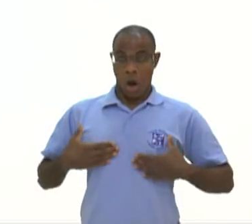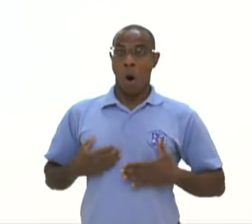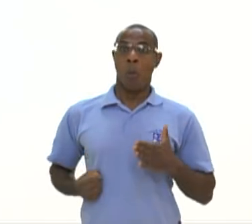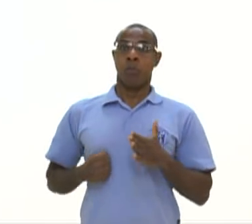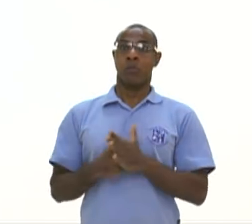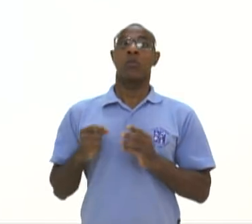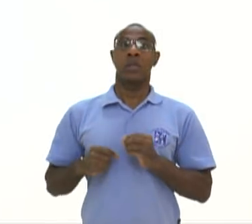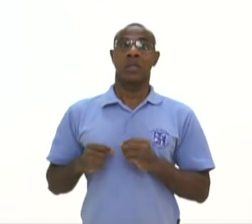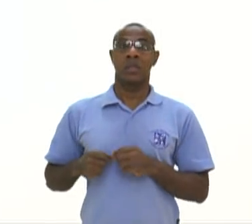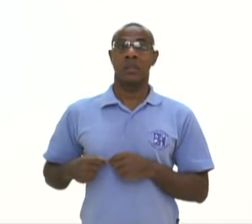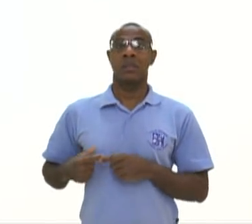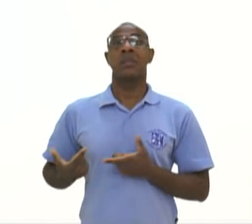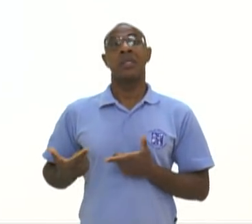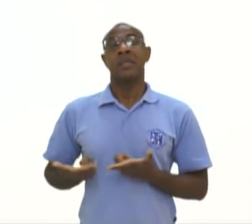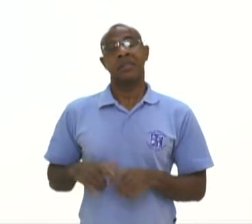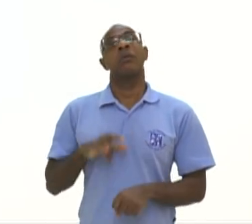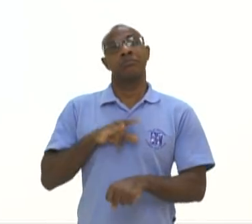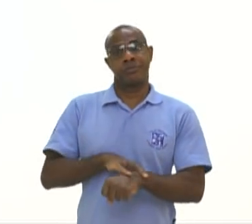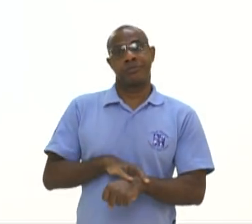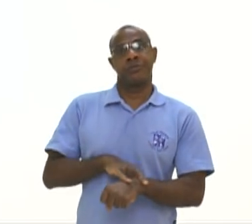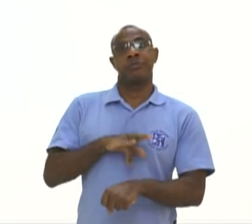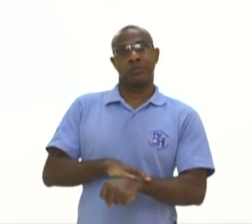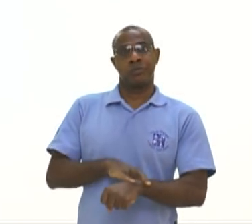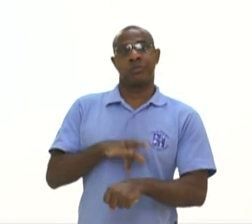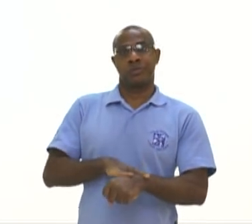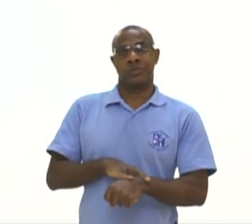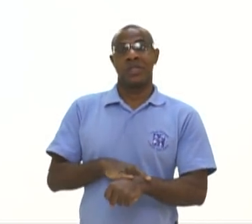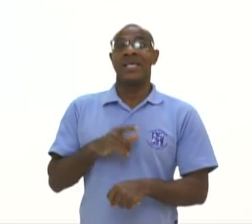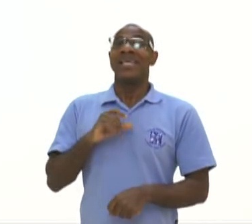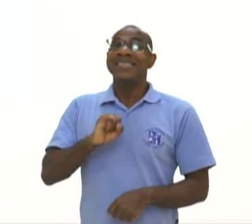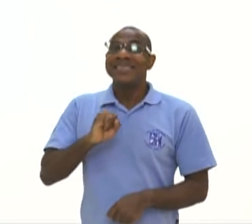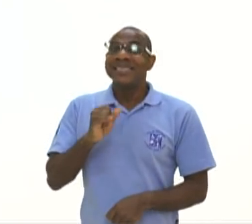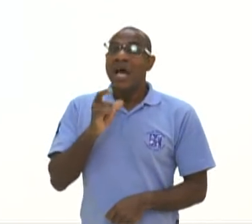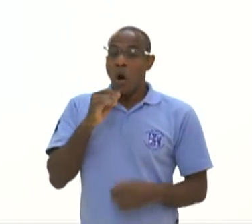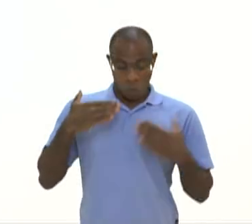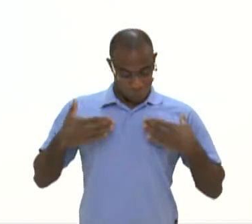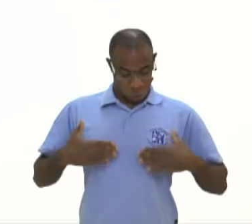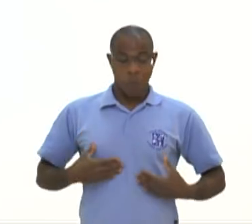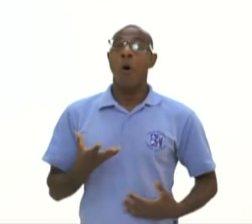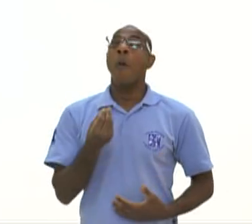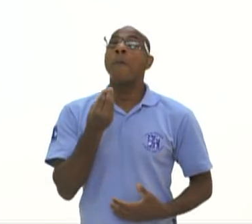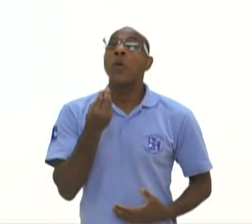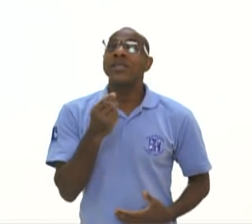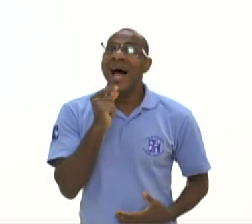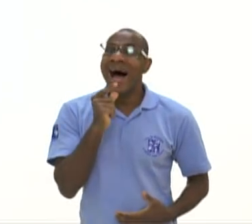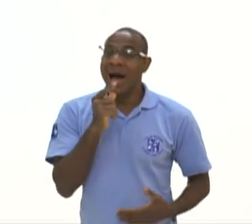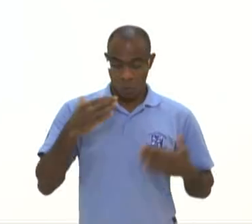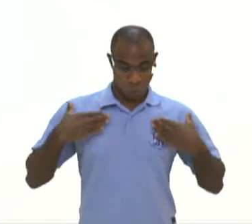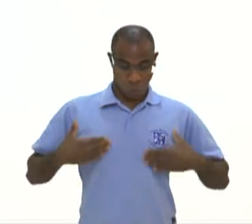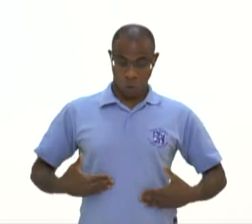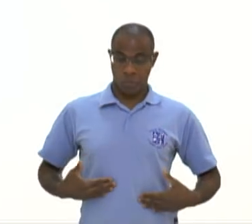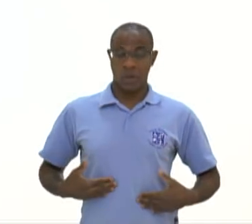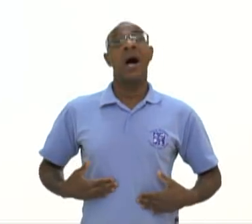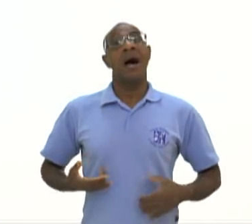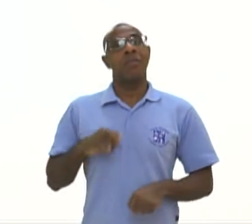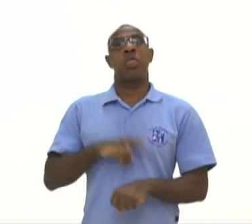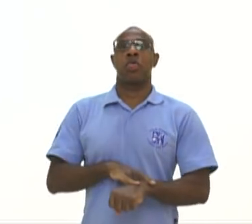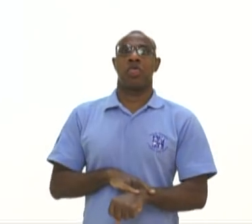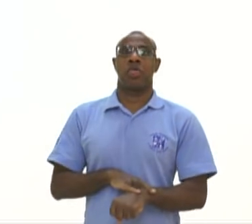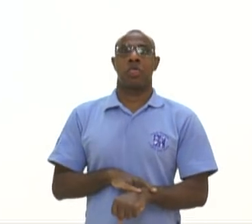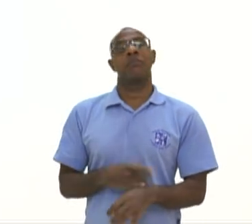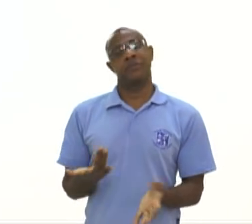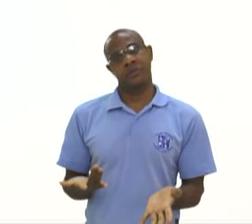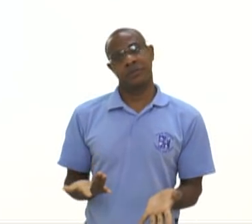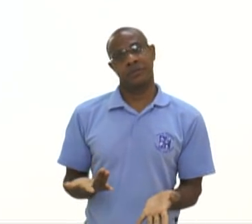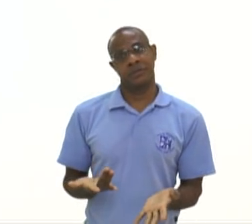pessoa elimine mais água na urina, ela vai urinar mais. Se a pessoa está consumindo pouca água, o corpo entende que